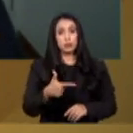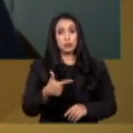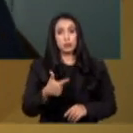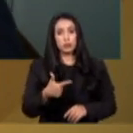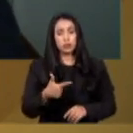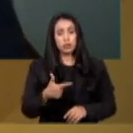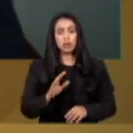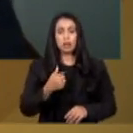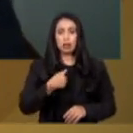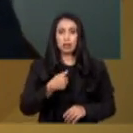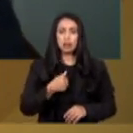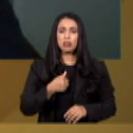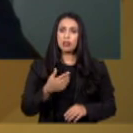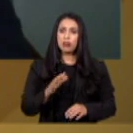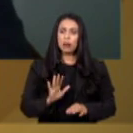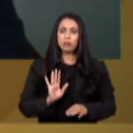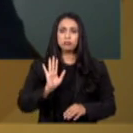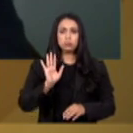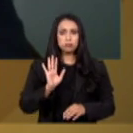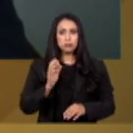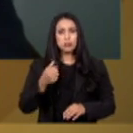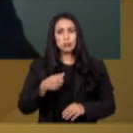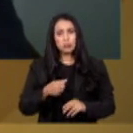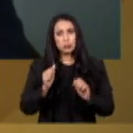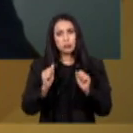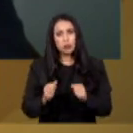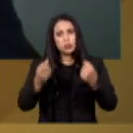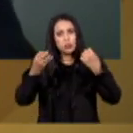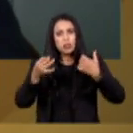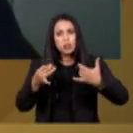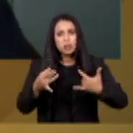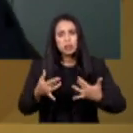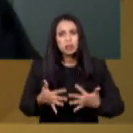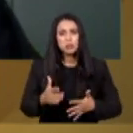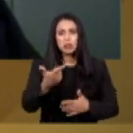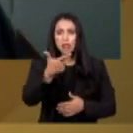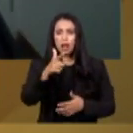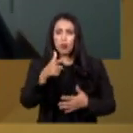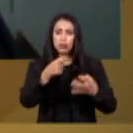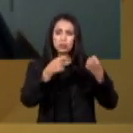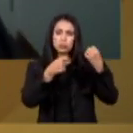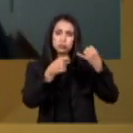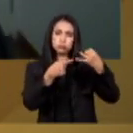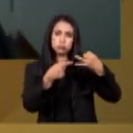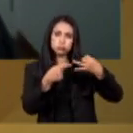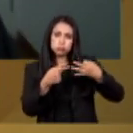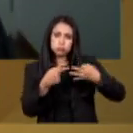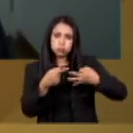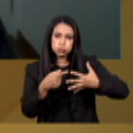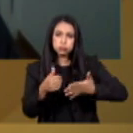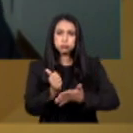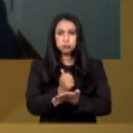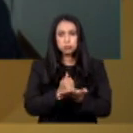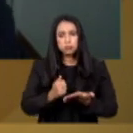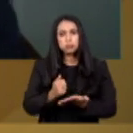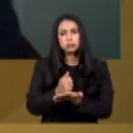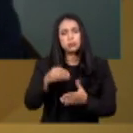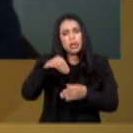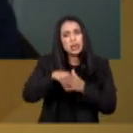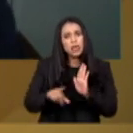obviamente coloca um roletado para visitar outros aspectos de fundamentação